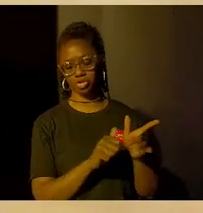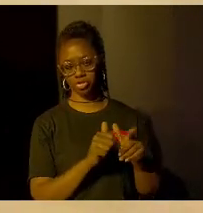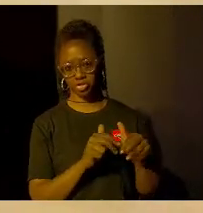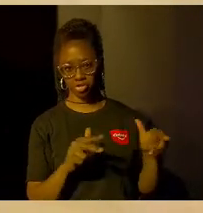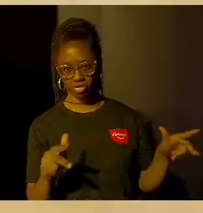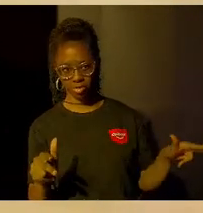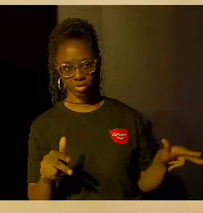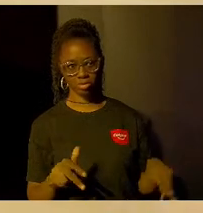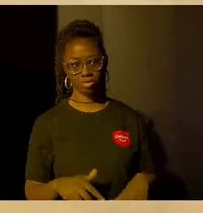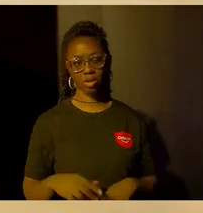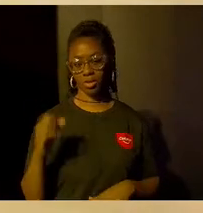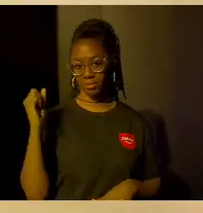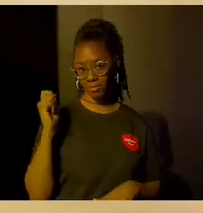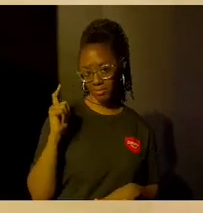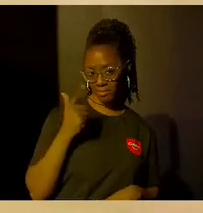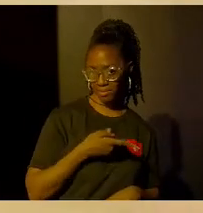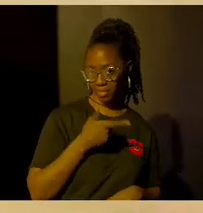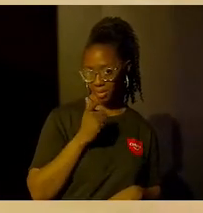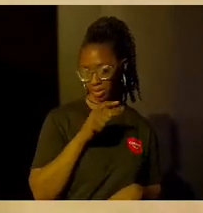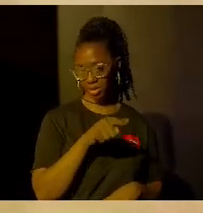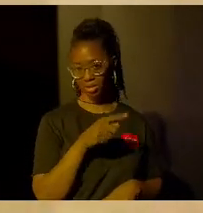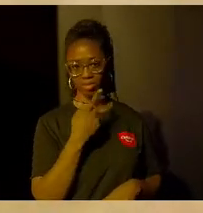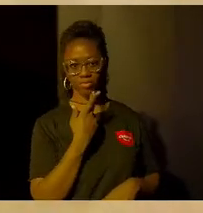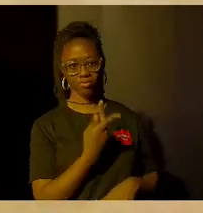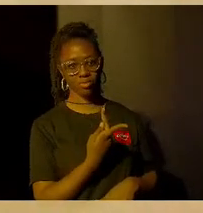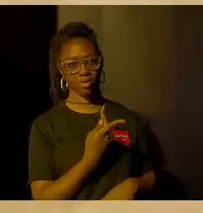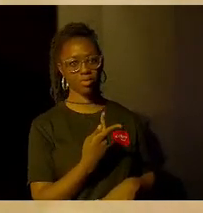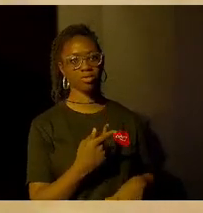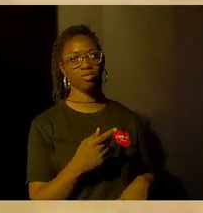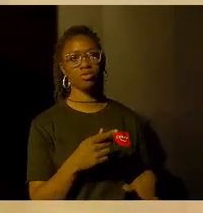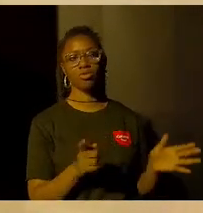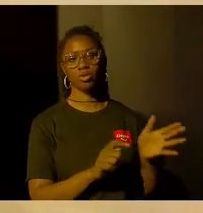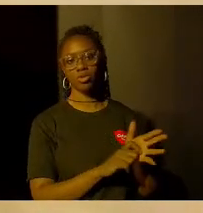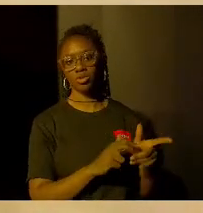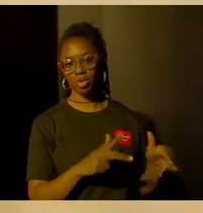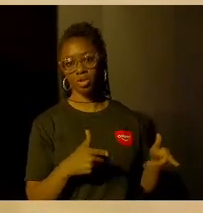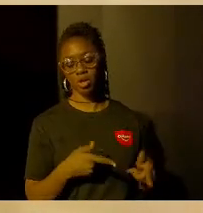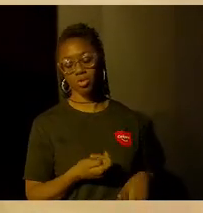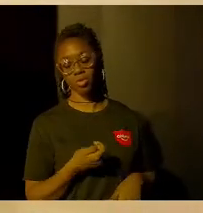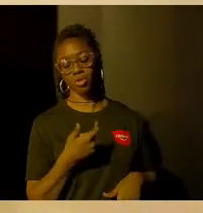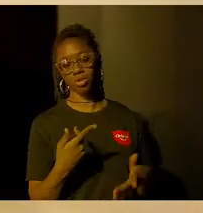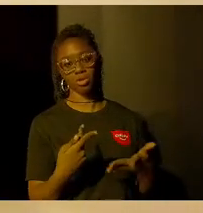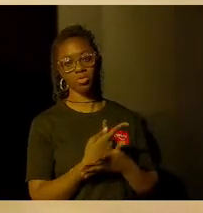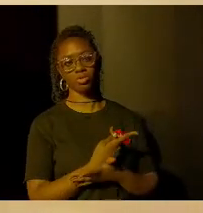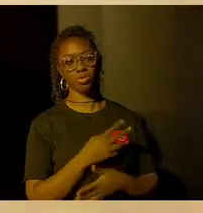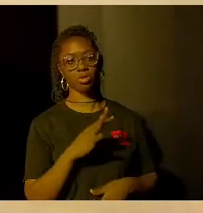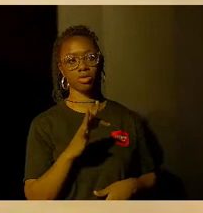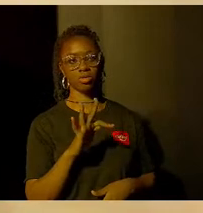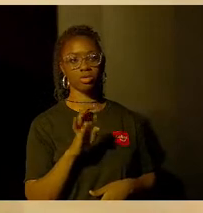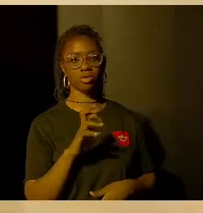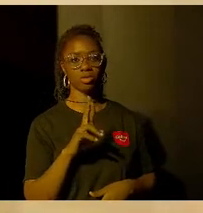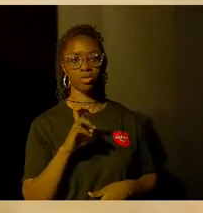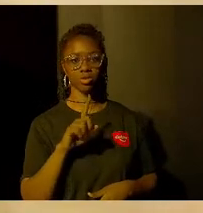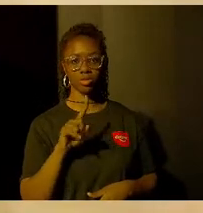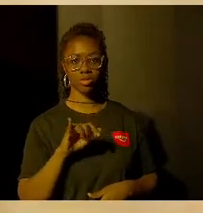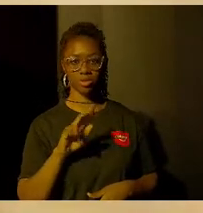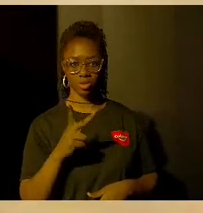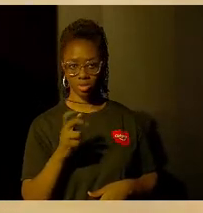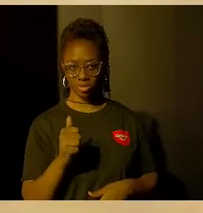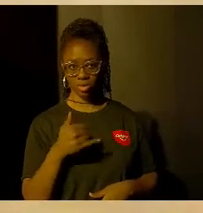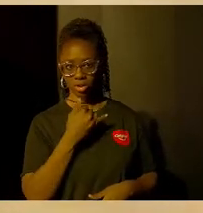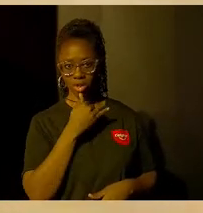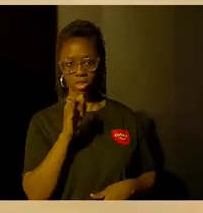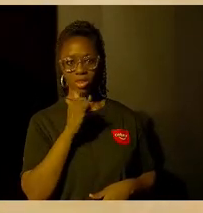assassina um jovem e joga um droga lá que era o que quase fizeram com o filho da Terezinha e a Terezinha no estado de muita energia